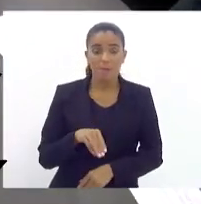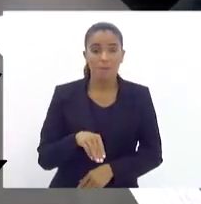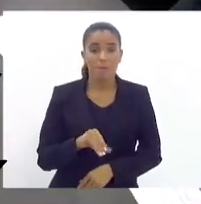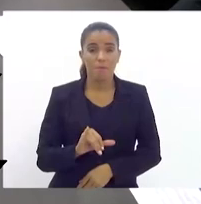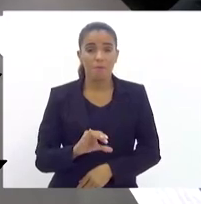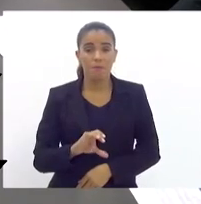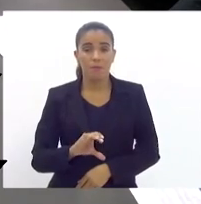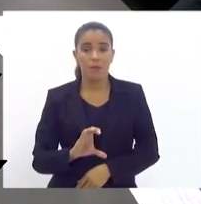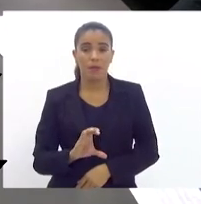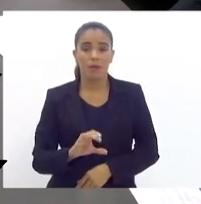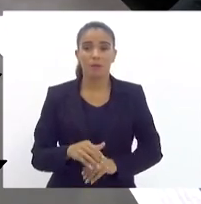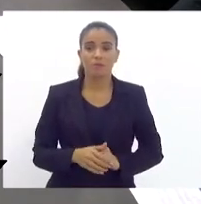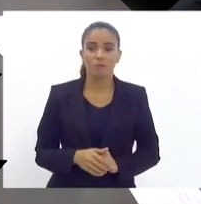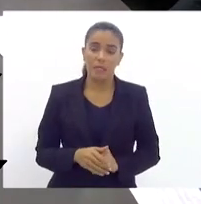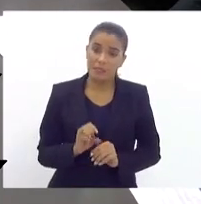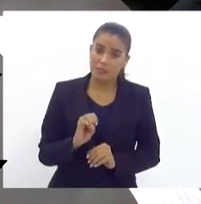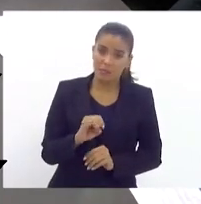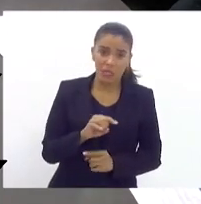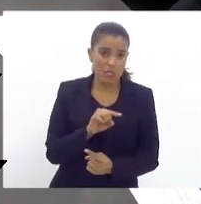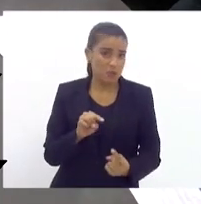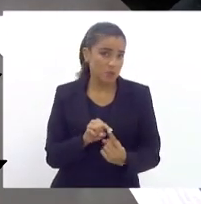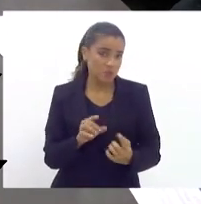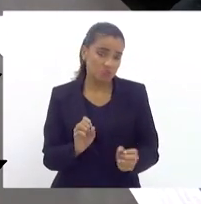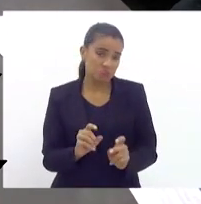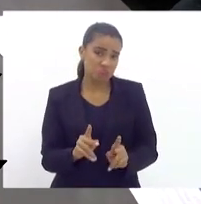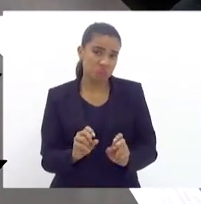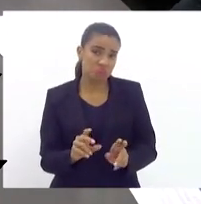De acordo, se é essa a intenção.